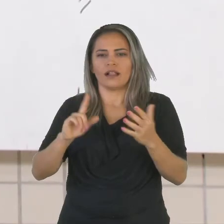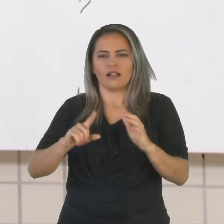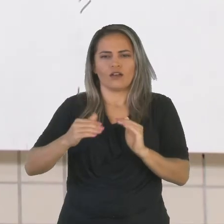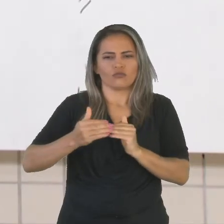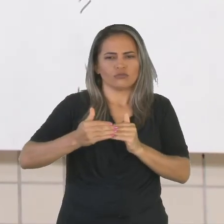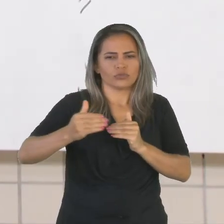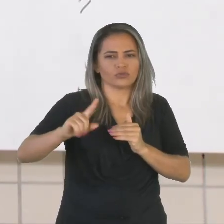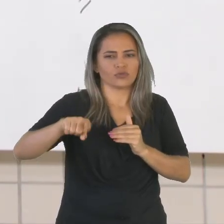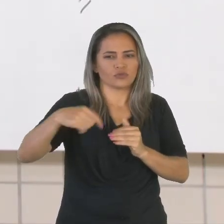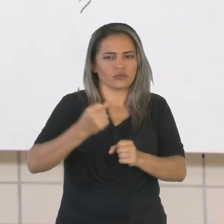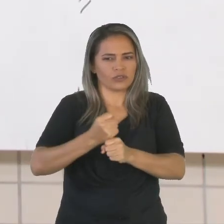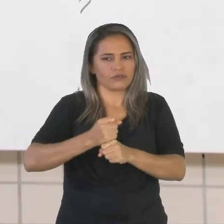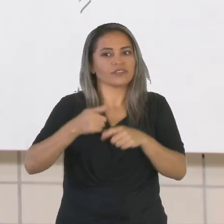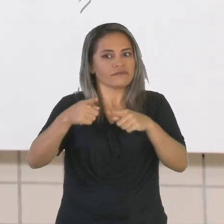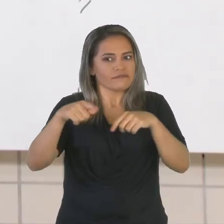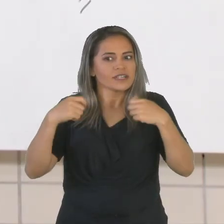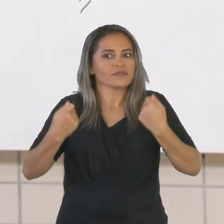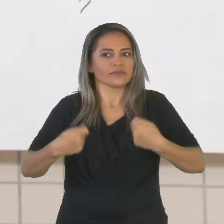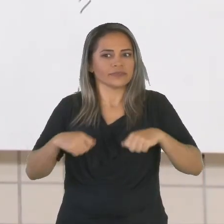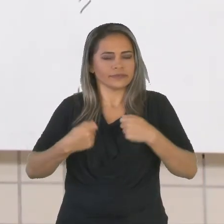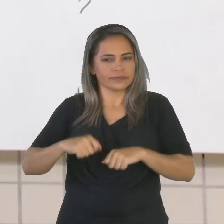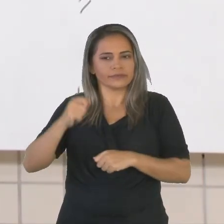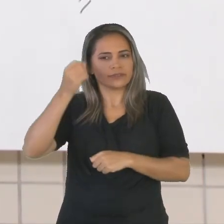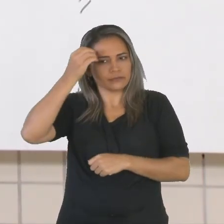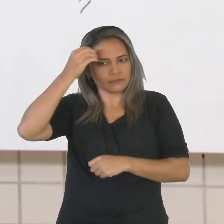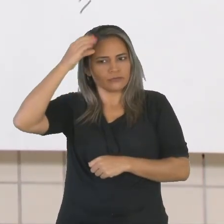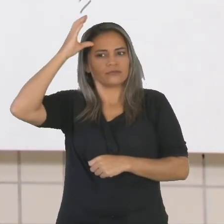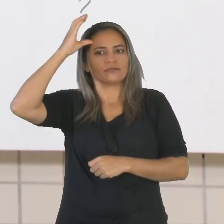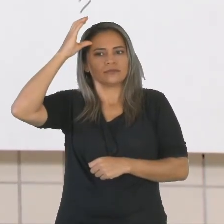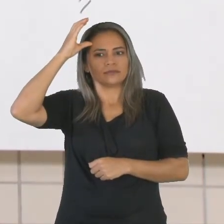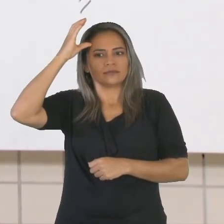ensino fundamental você vai precisar desse conhecimento.